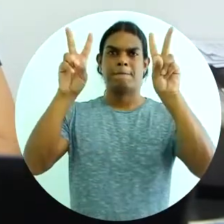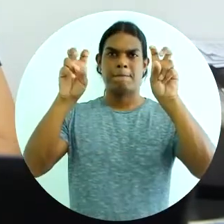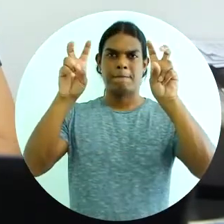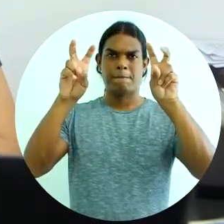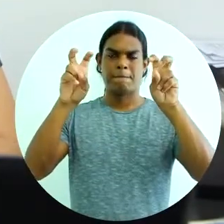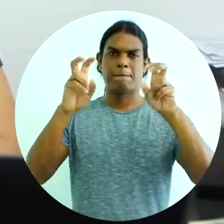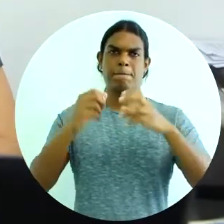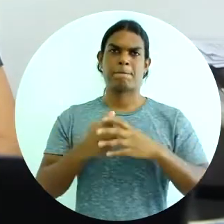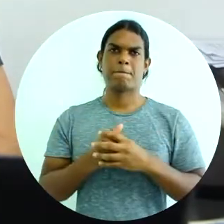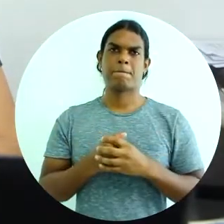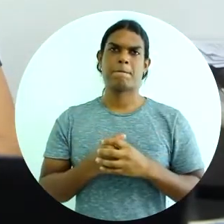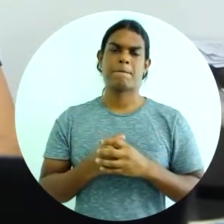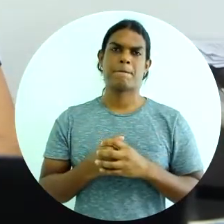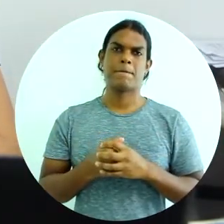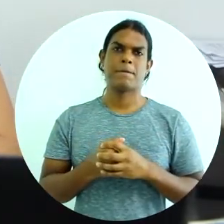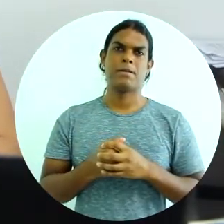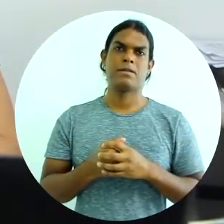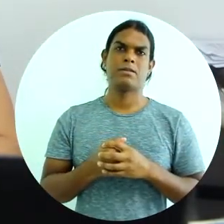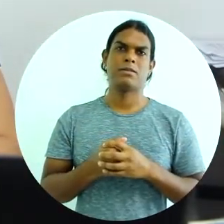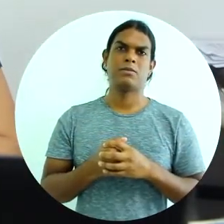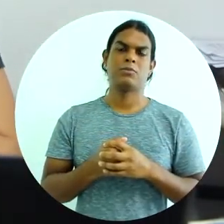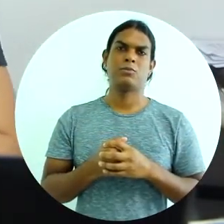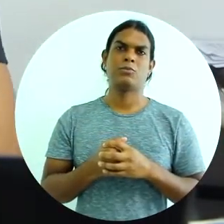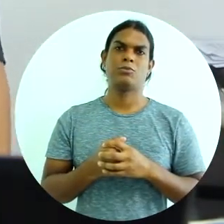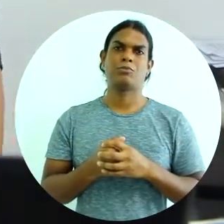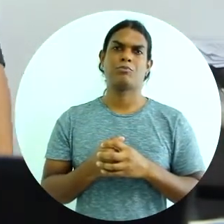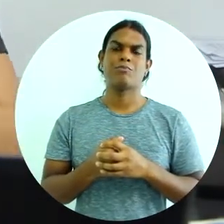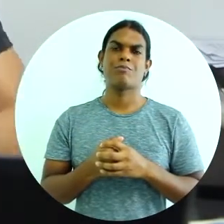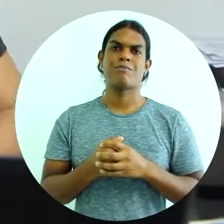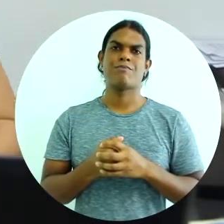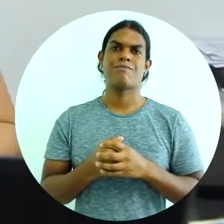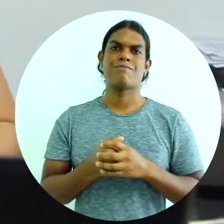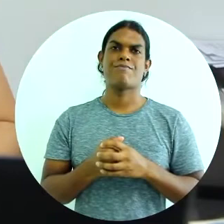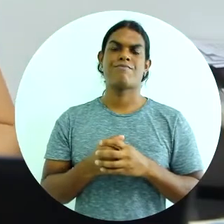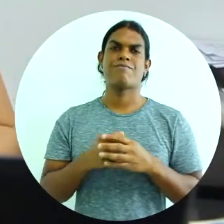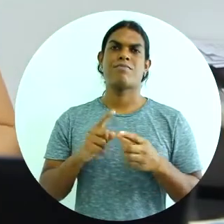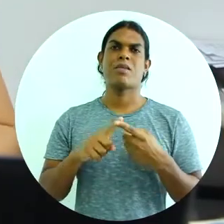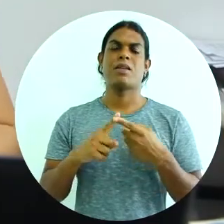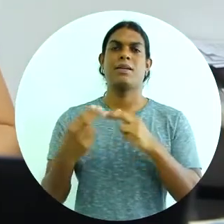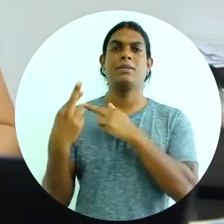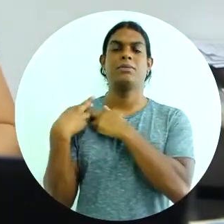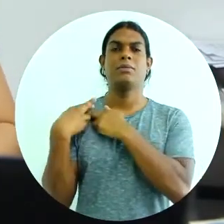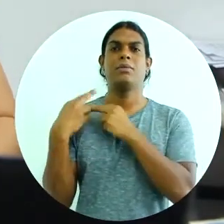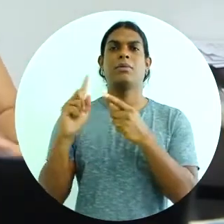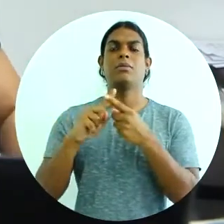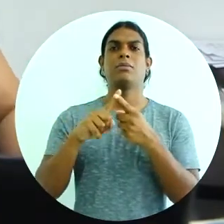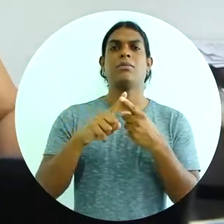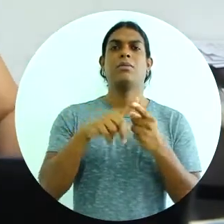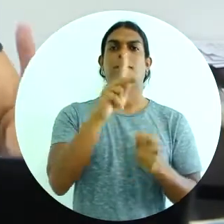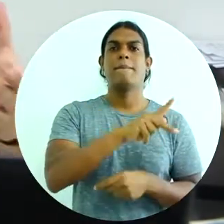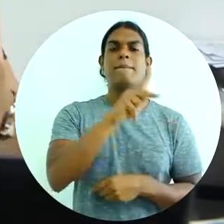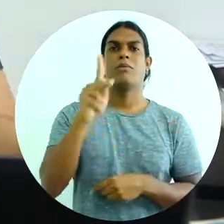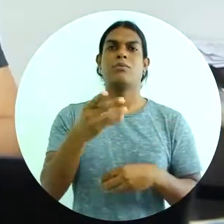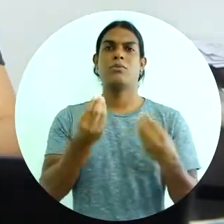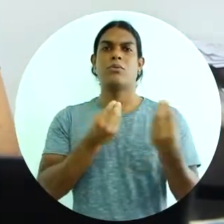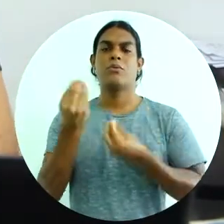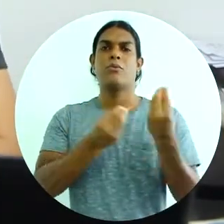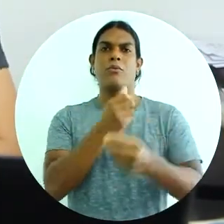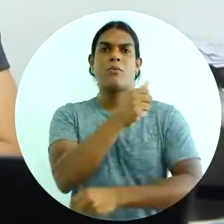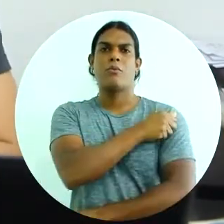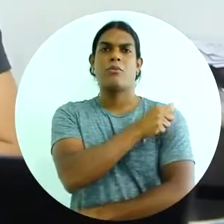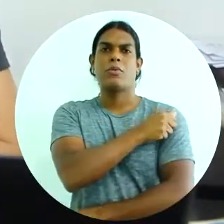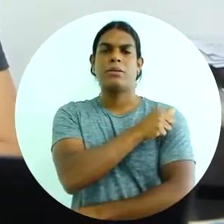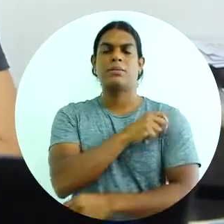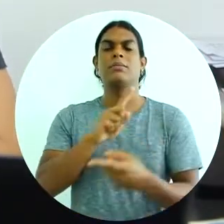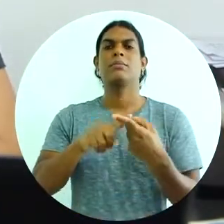gente vai trabalhar, que pertence tanto ao professor que faz a correção do aluno, como o aluno ao